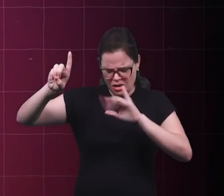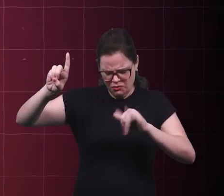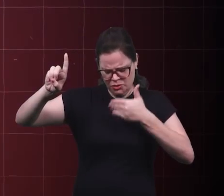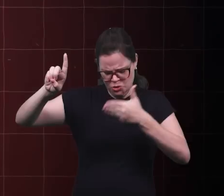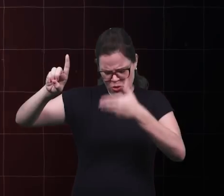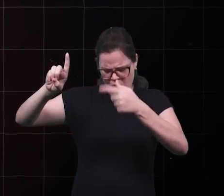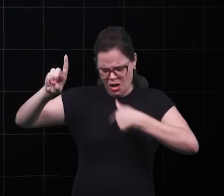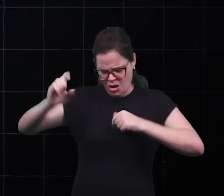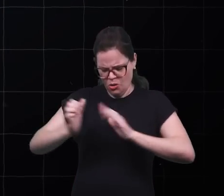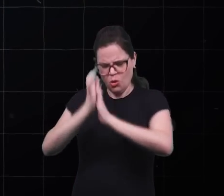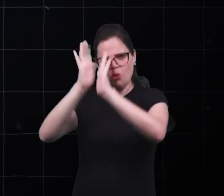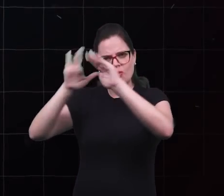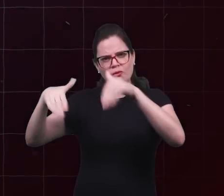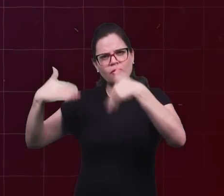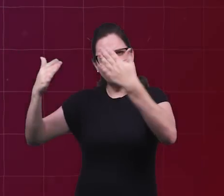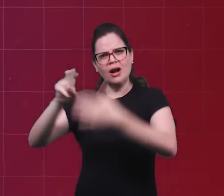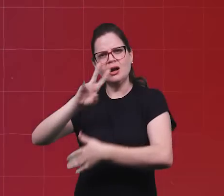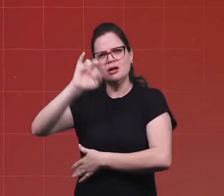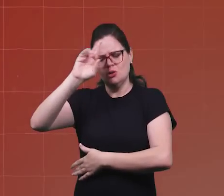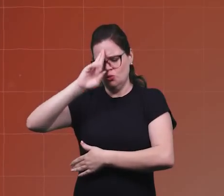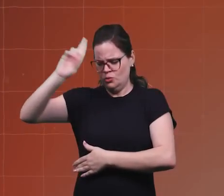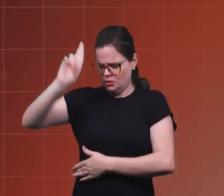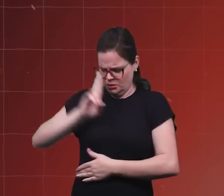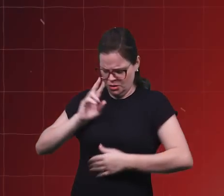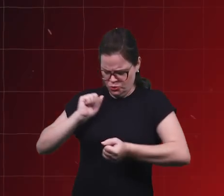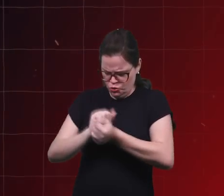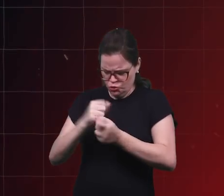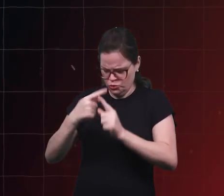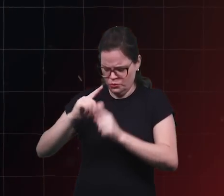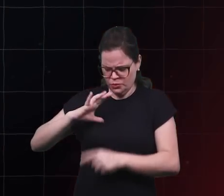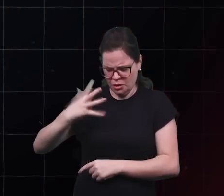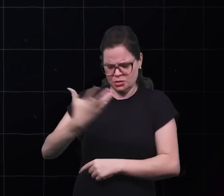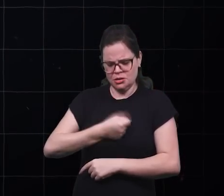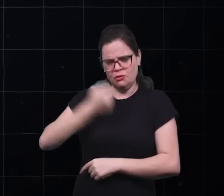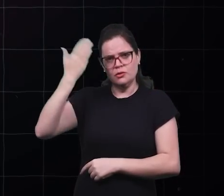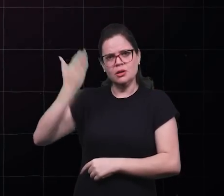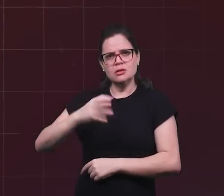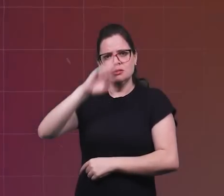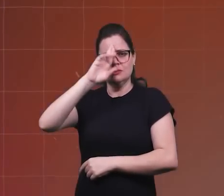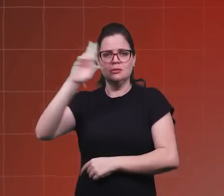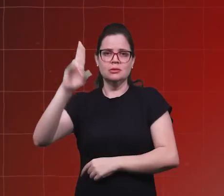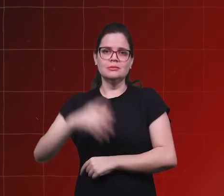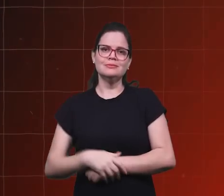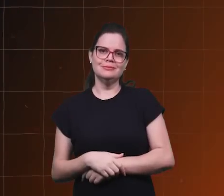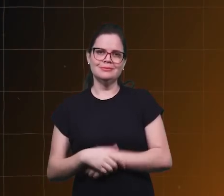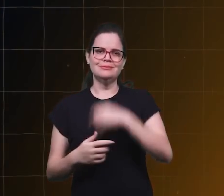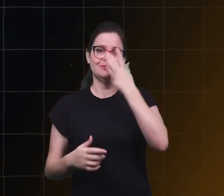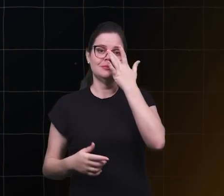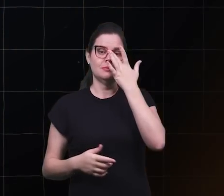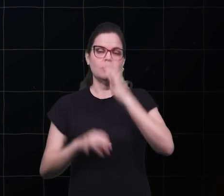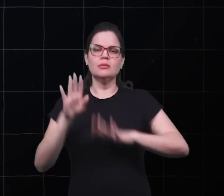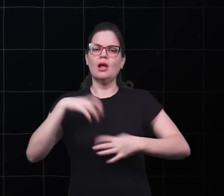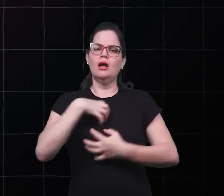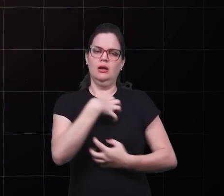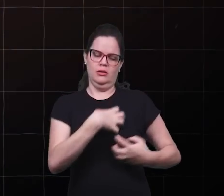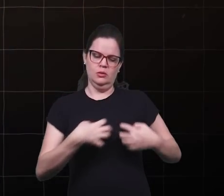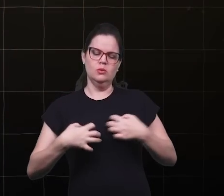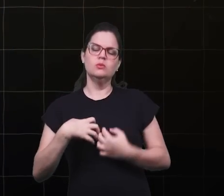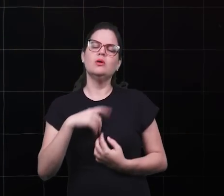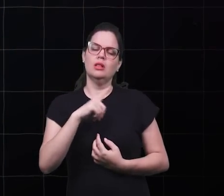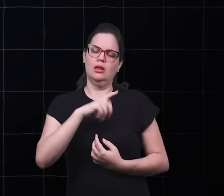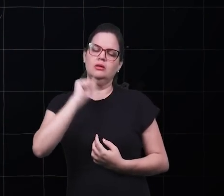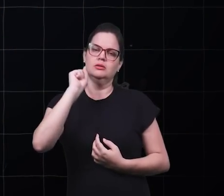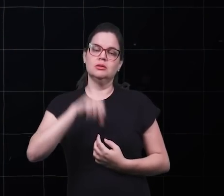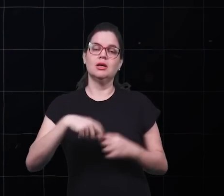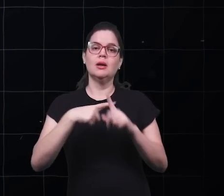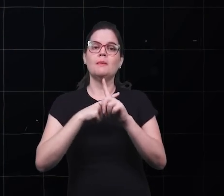ainda o louvarei pela salvação da sua presença. Aflições existem, mas a